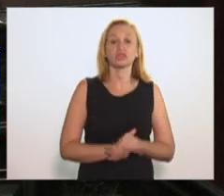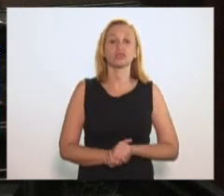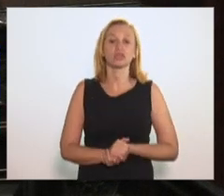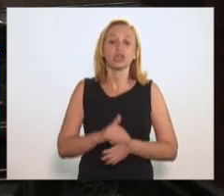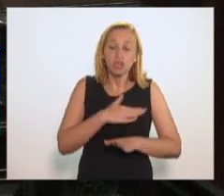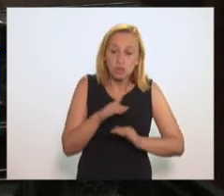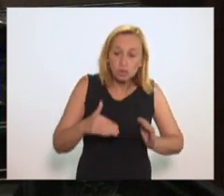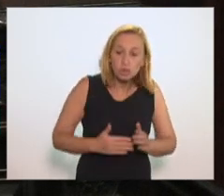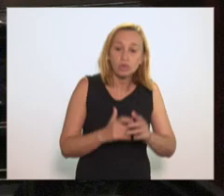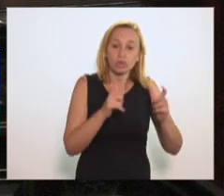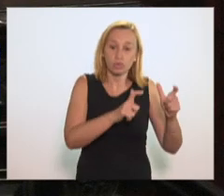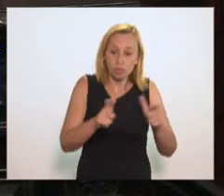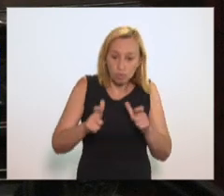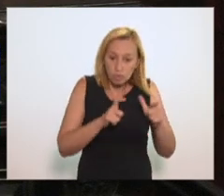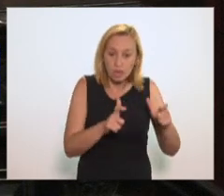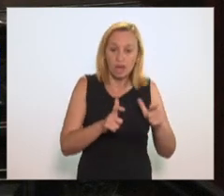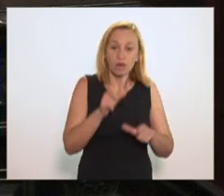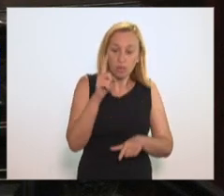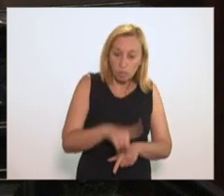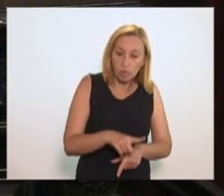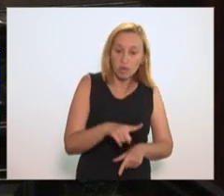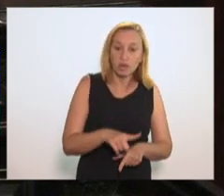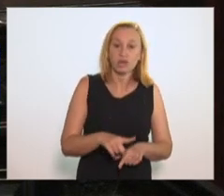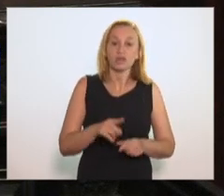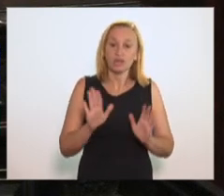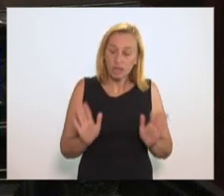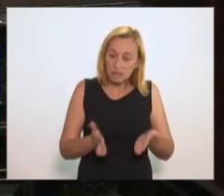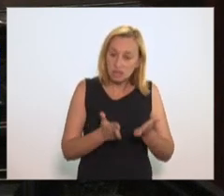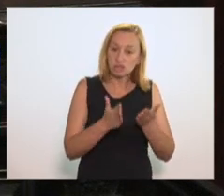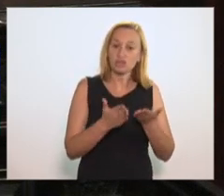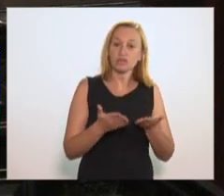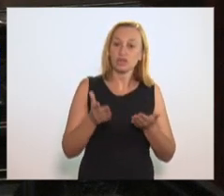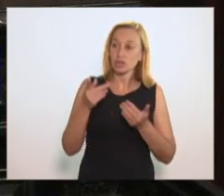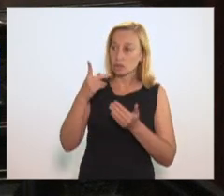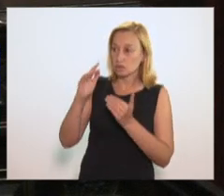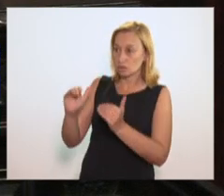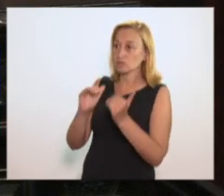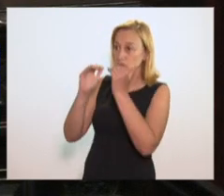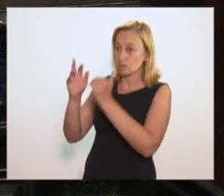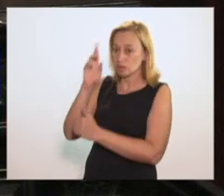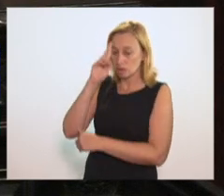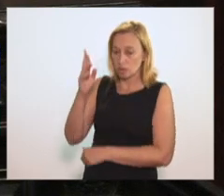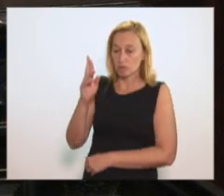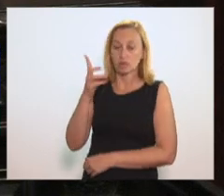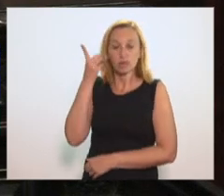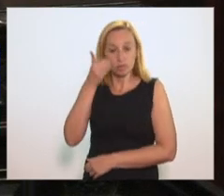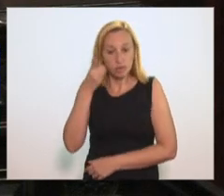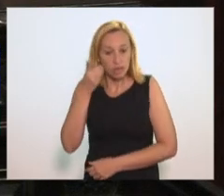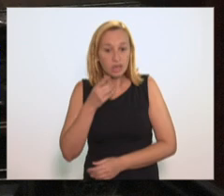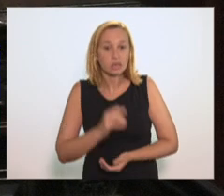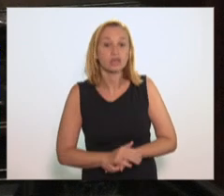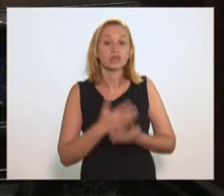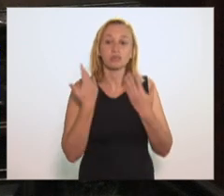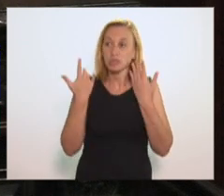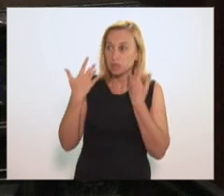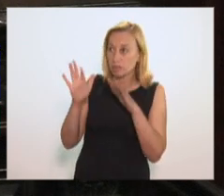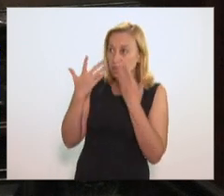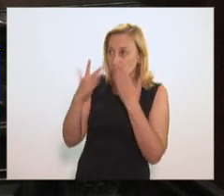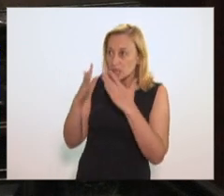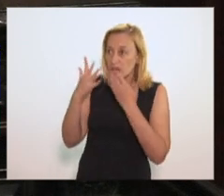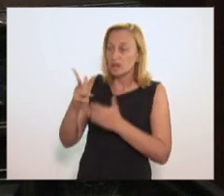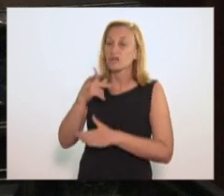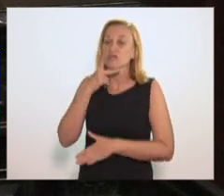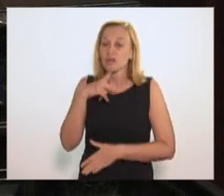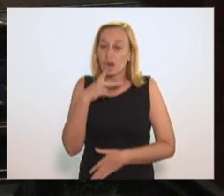todo aquele território como é essa iniciativa de Vossa Excelência então eu quero parabenizá-lo dizer